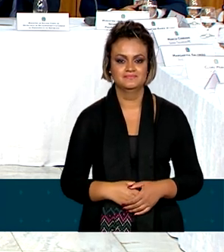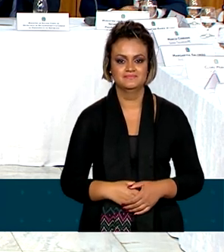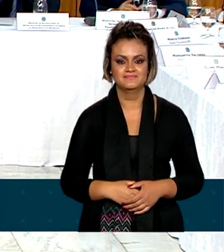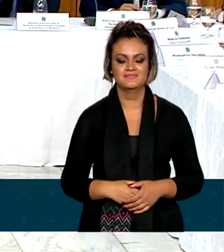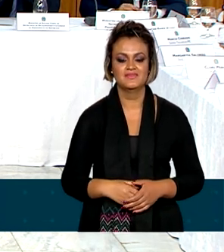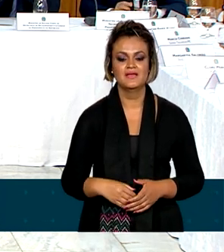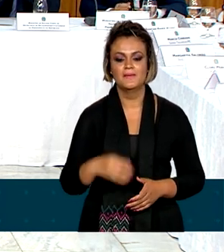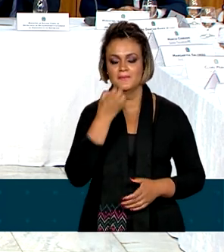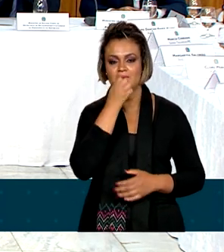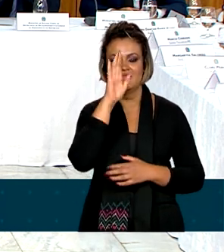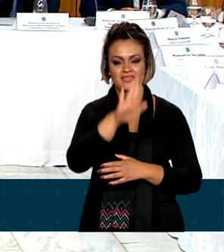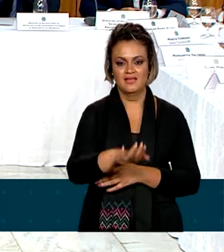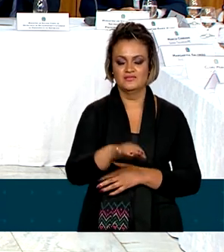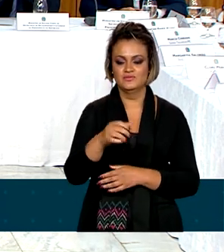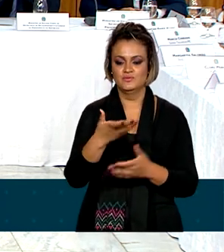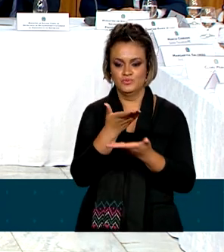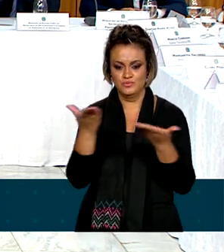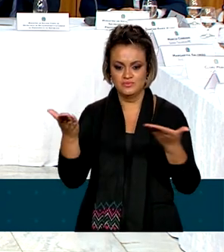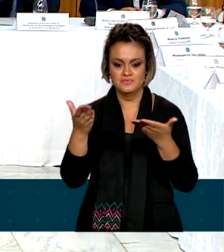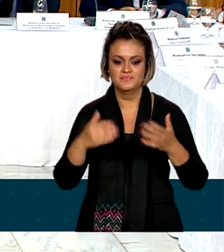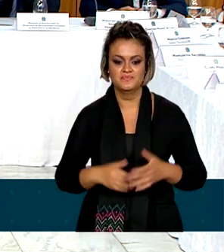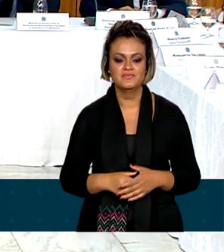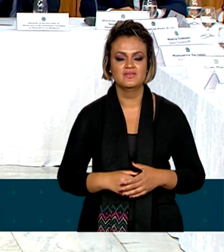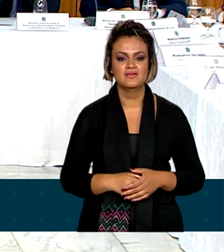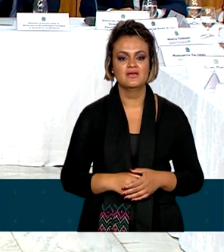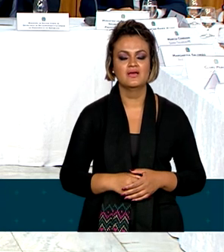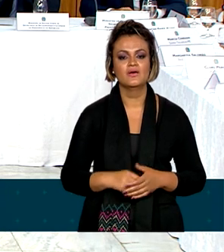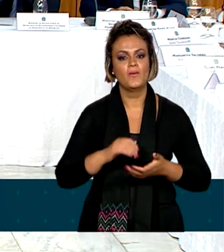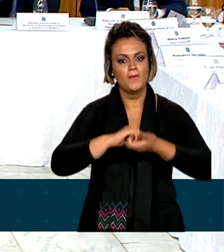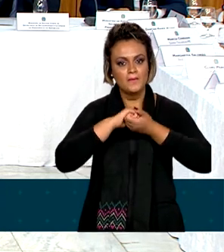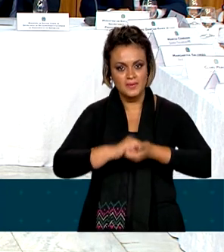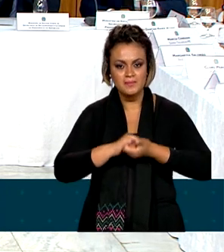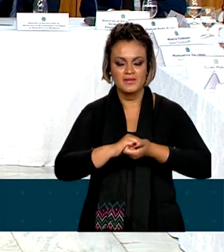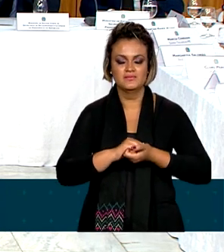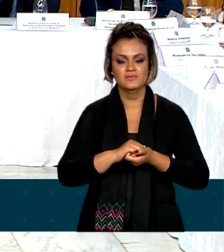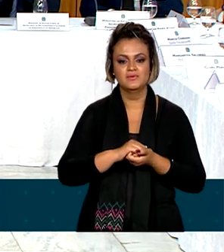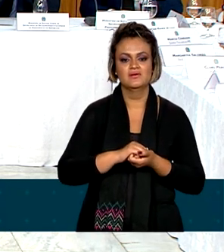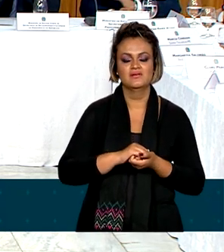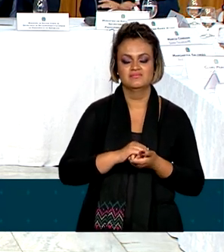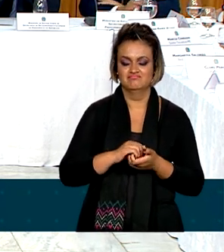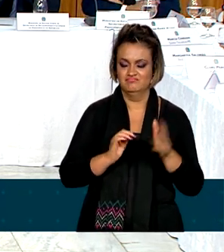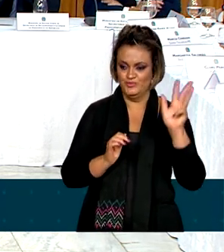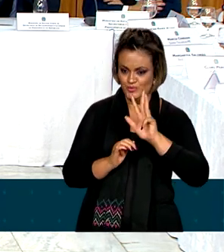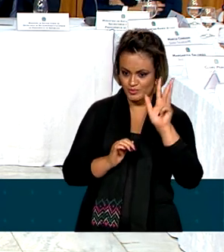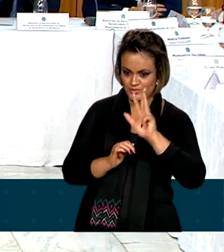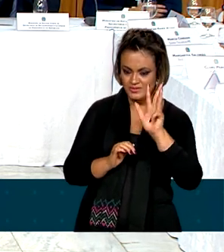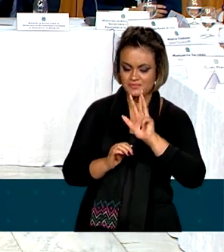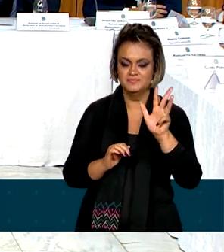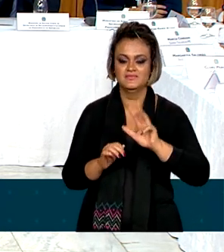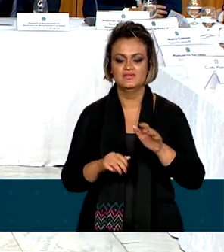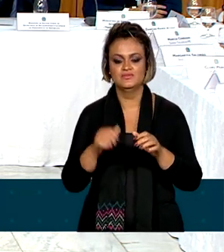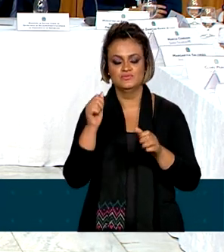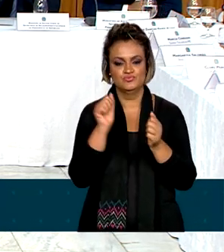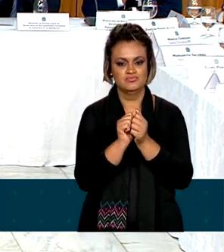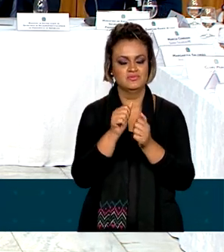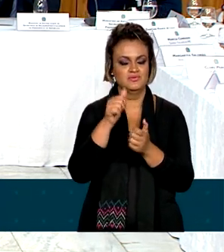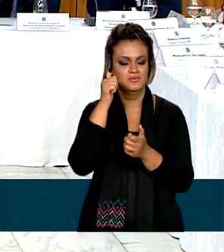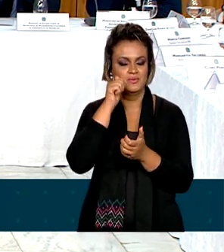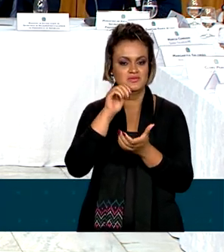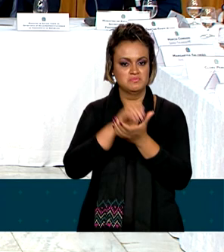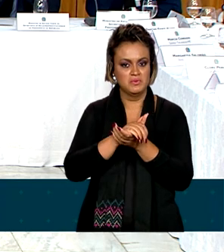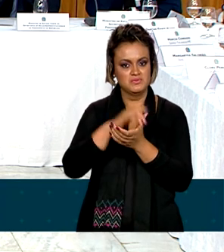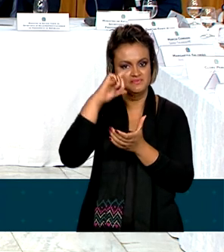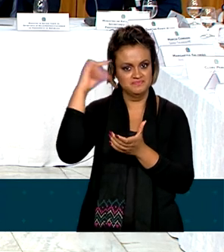a todas, boa tarde a todos. Quero cumprimentar o presidente Luiz Inácio Lula da Silva, a senhora Janja Lula